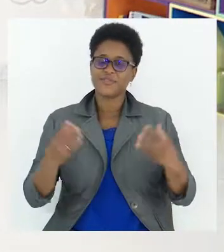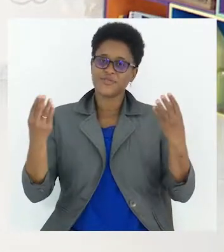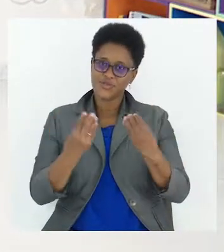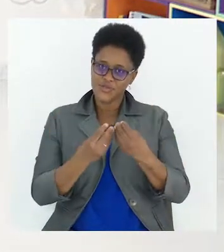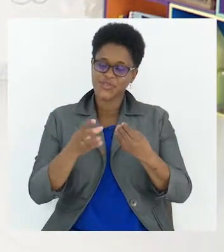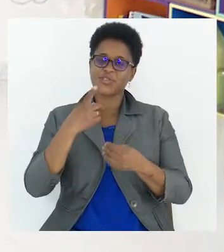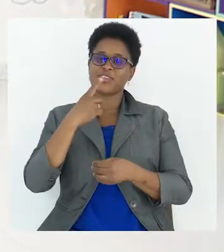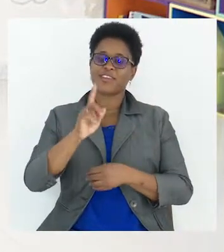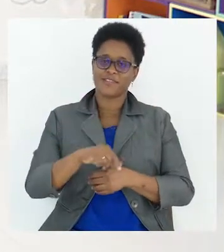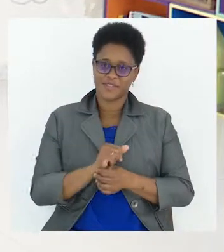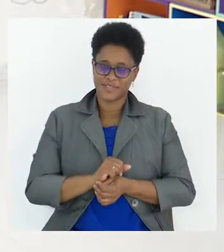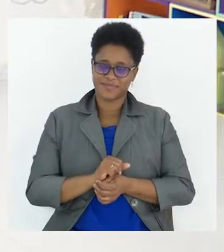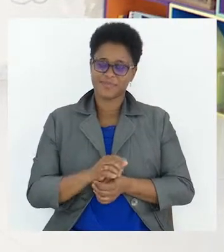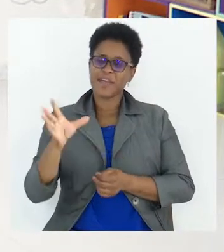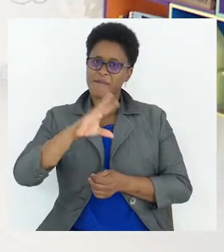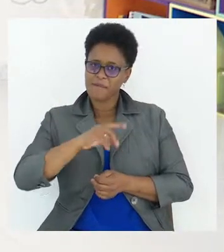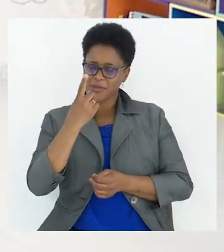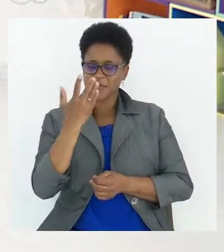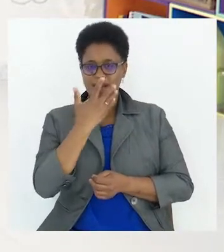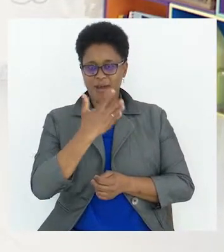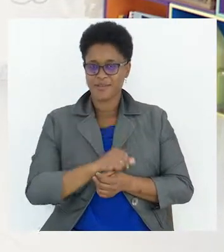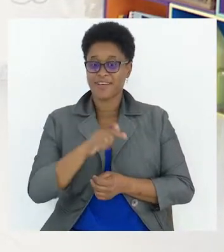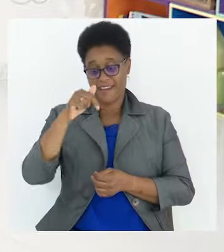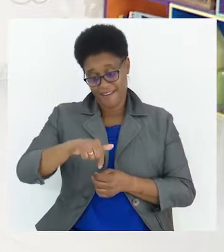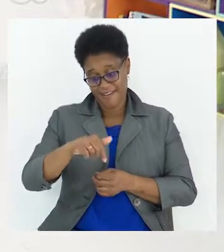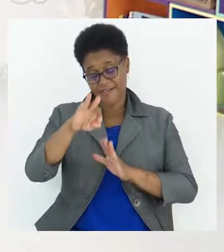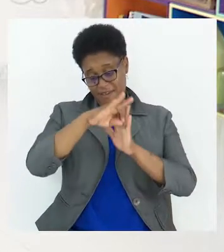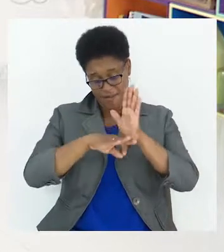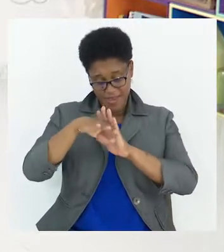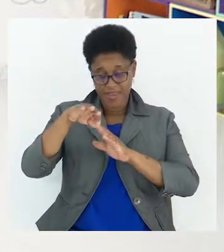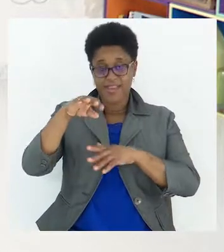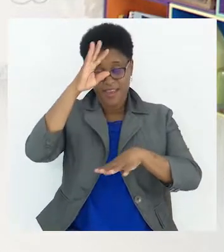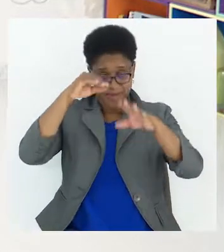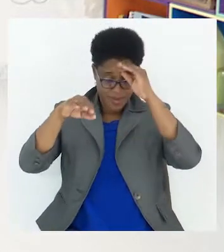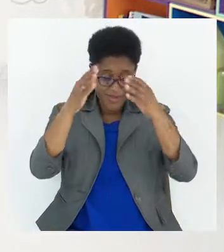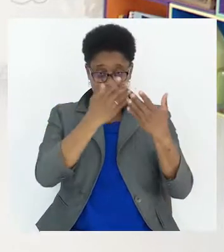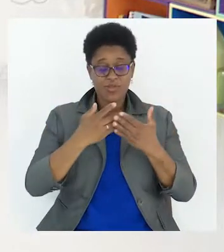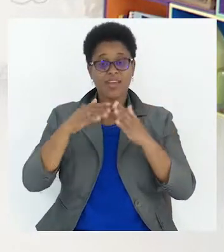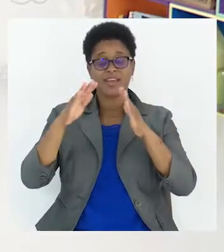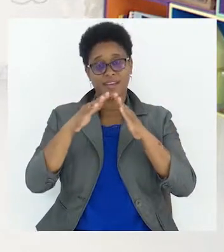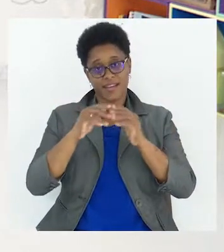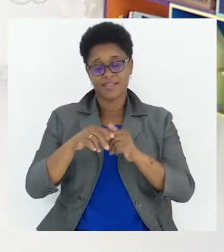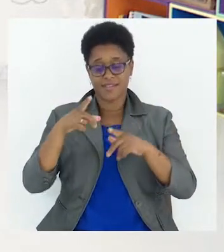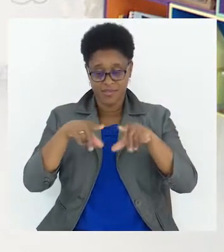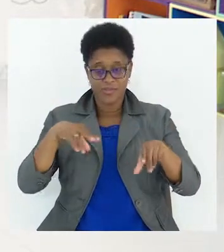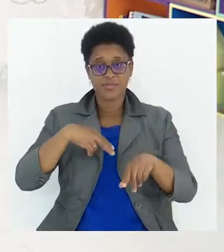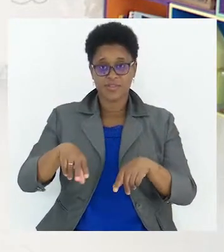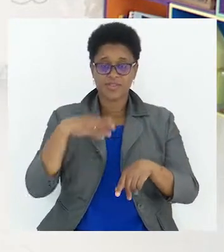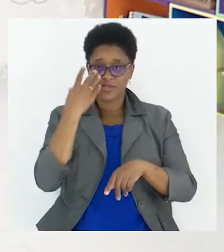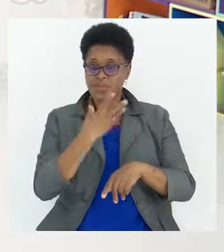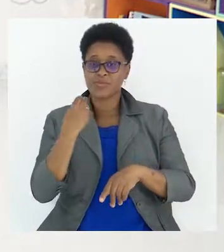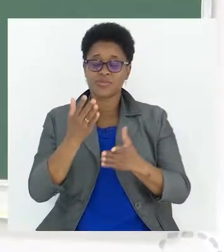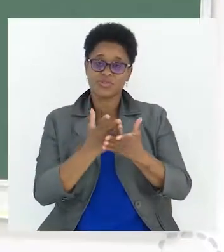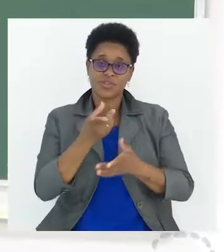juntos mais uma vez para mais uma aula aqui no Aprender a Estudar em Casa, Língua Portuguesa aos estudantes